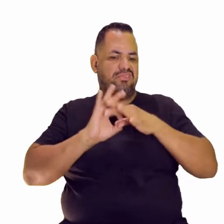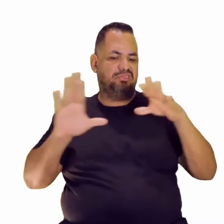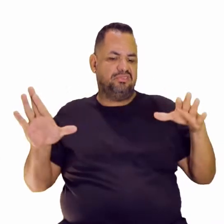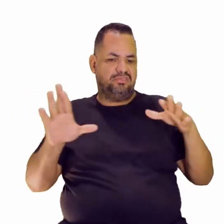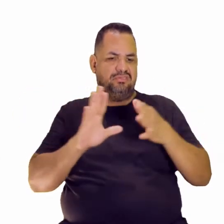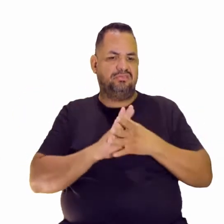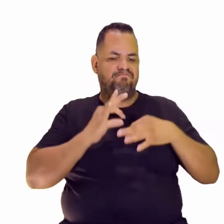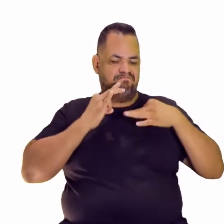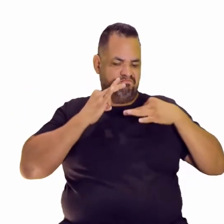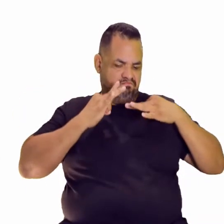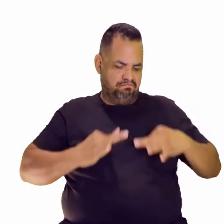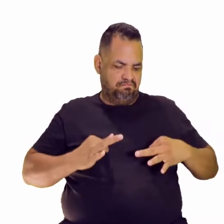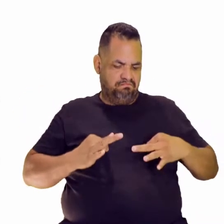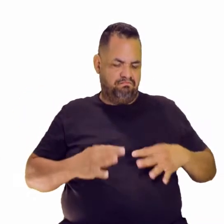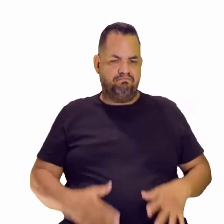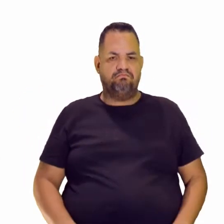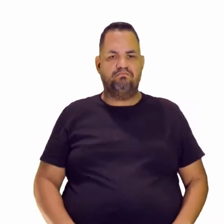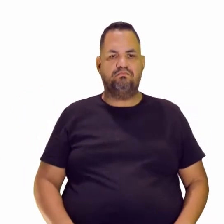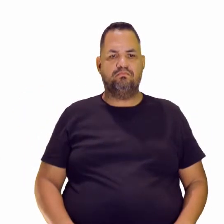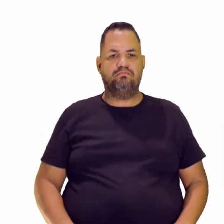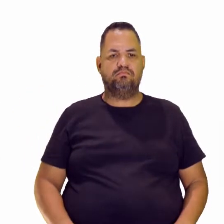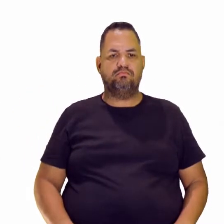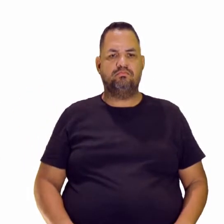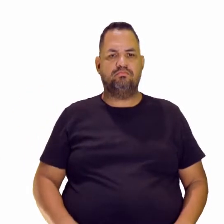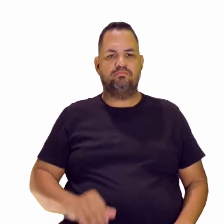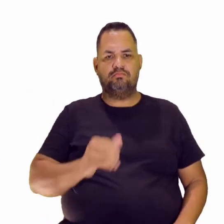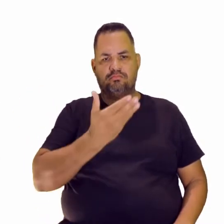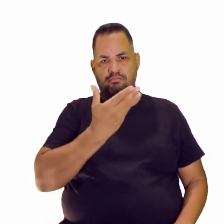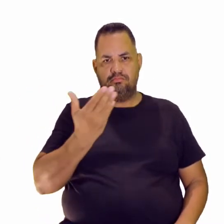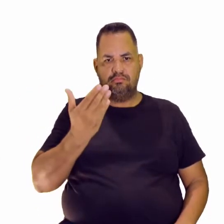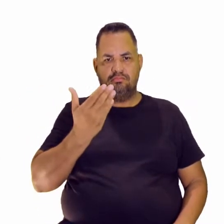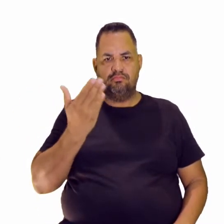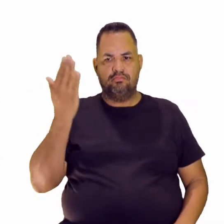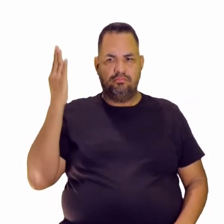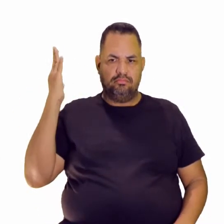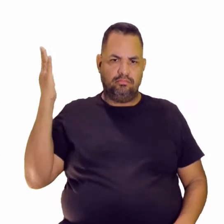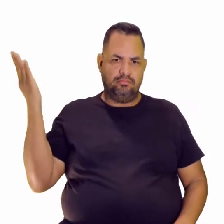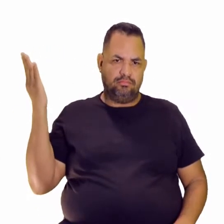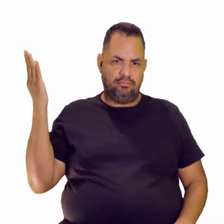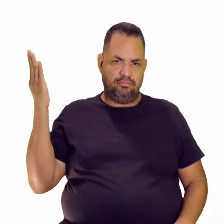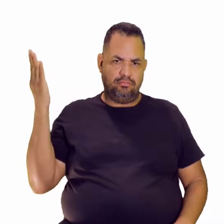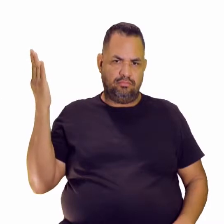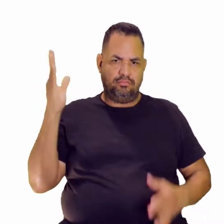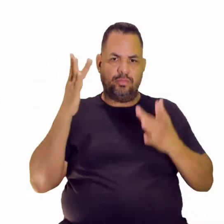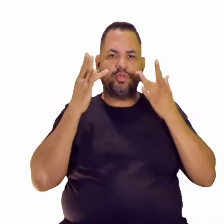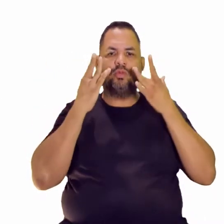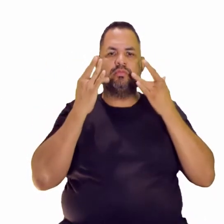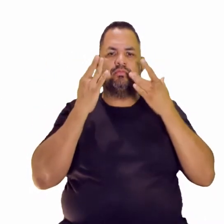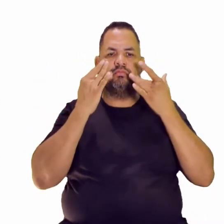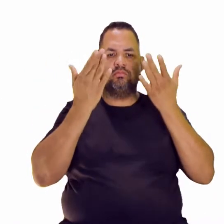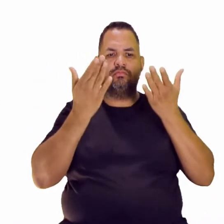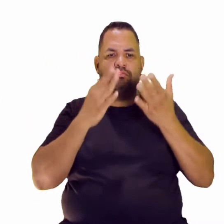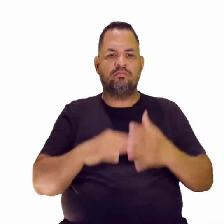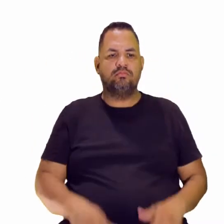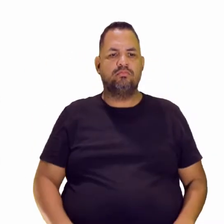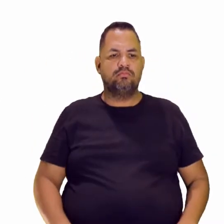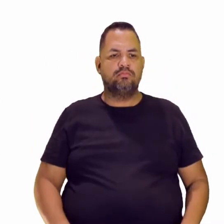da Compadecida, né, é uma peça, né, um escrito do